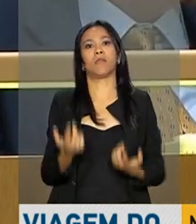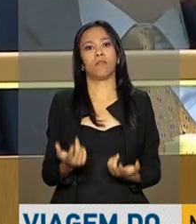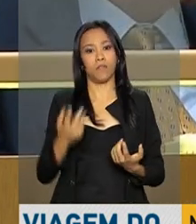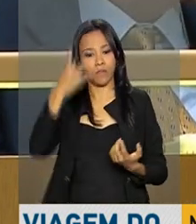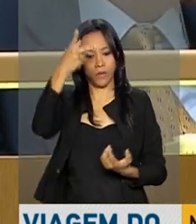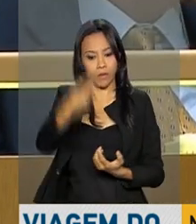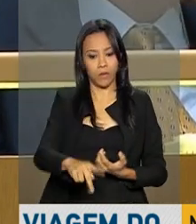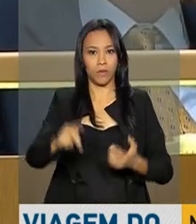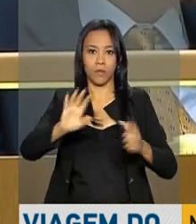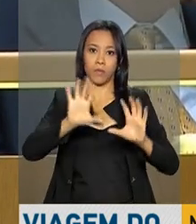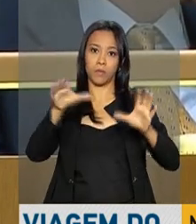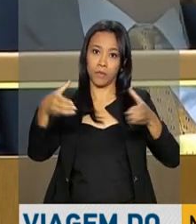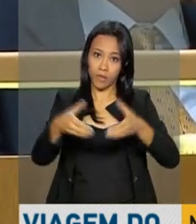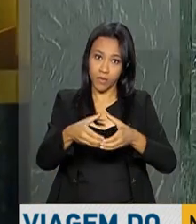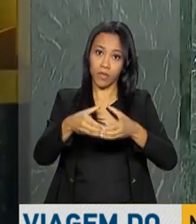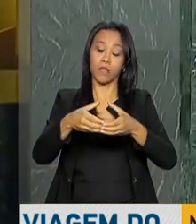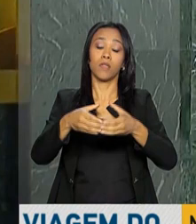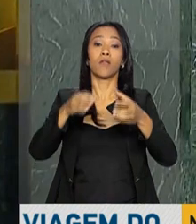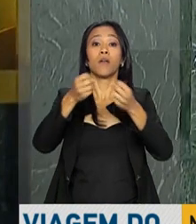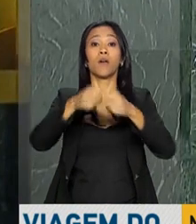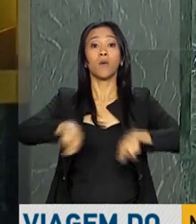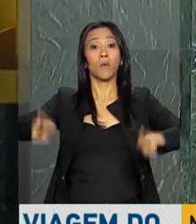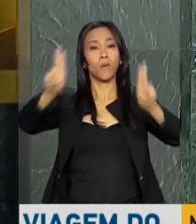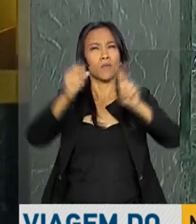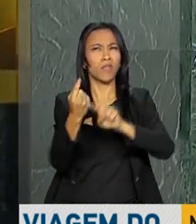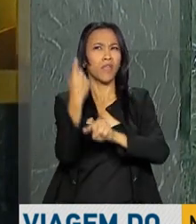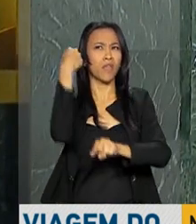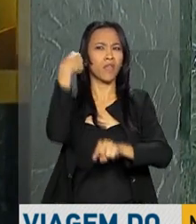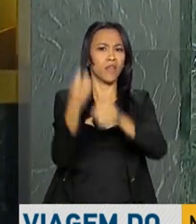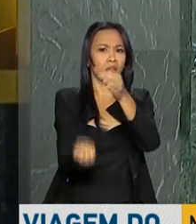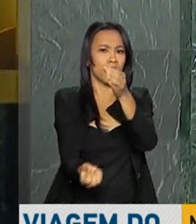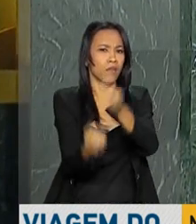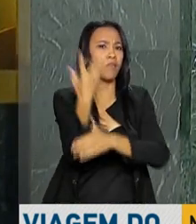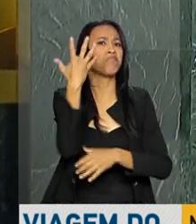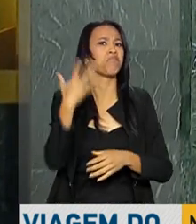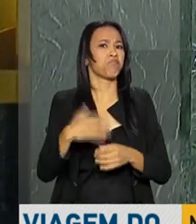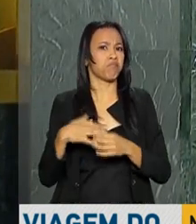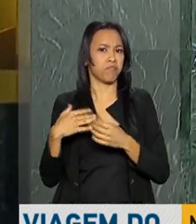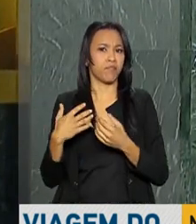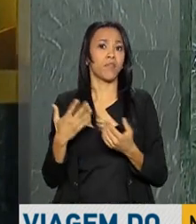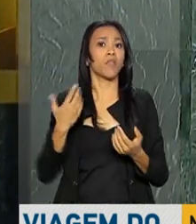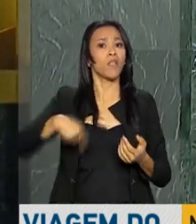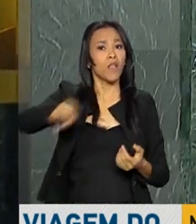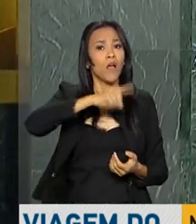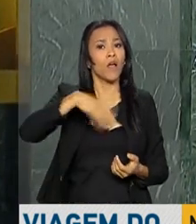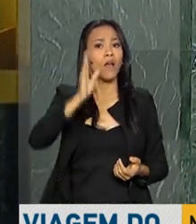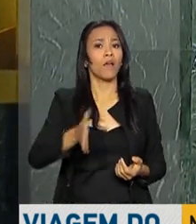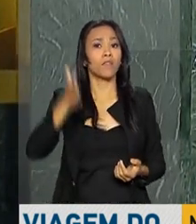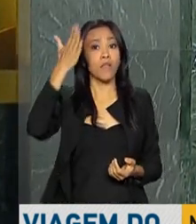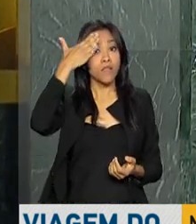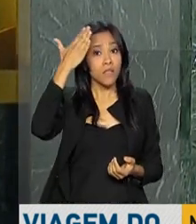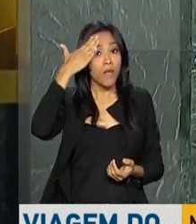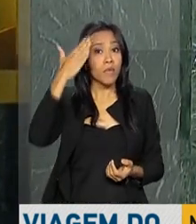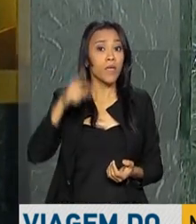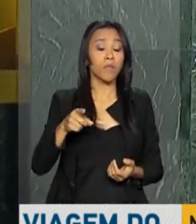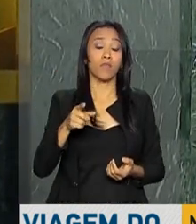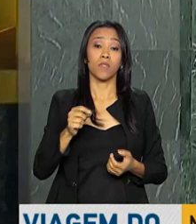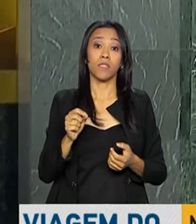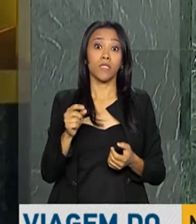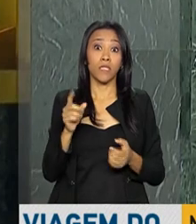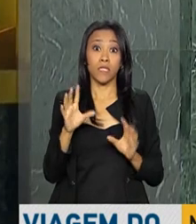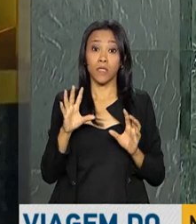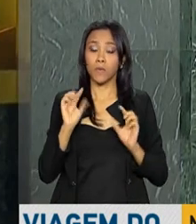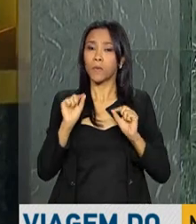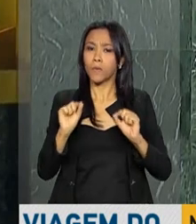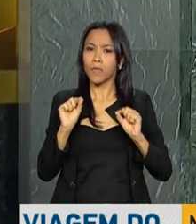Nações Unidas desde a sua criação. E sabemos todos que não se cumpriram